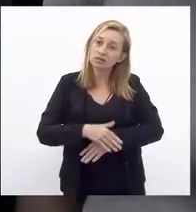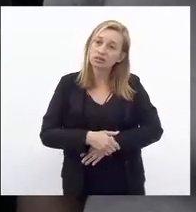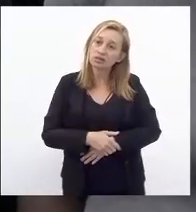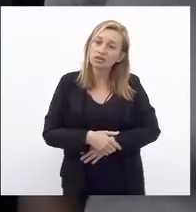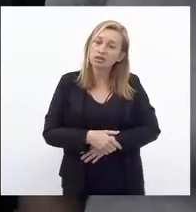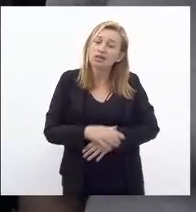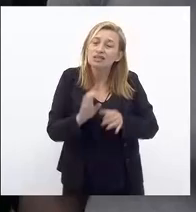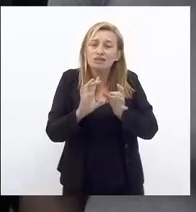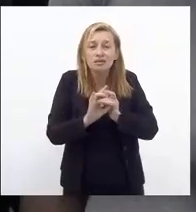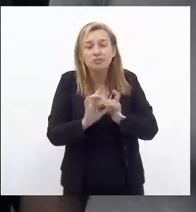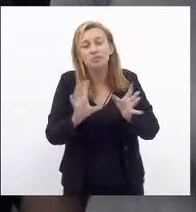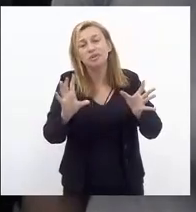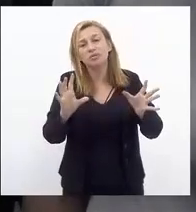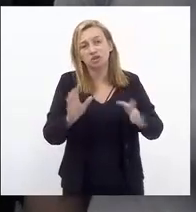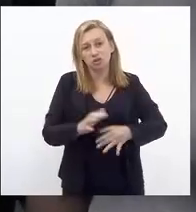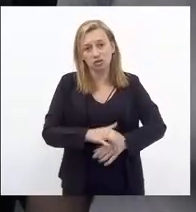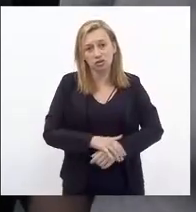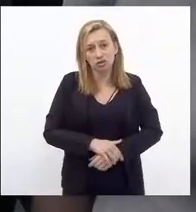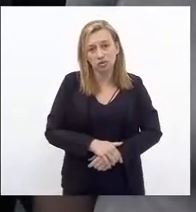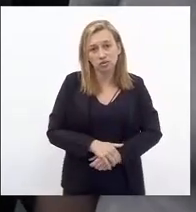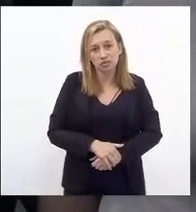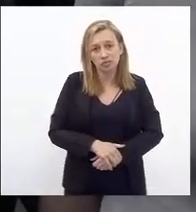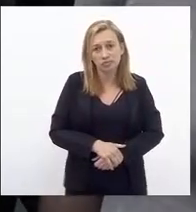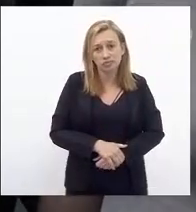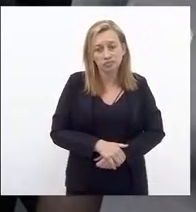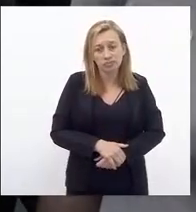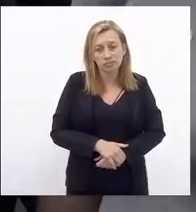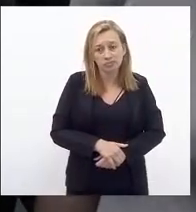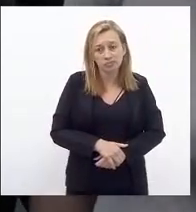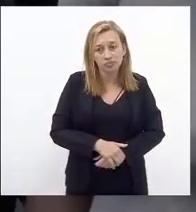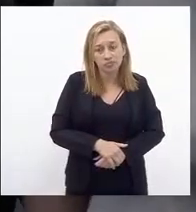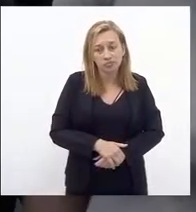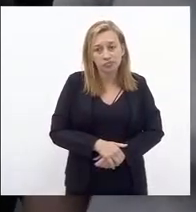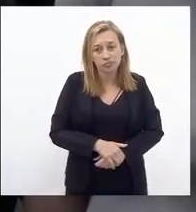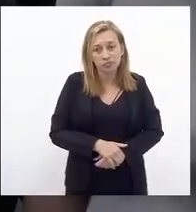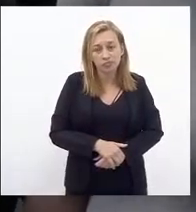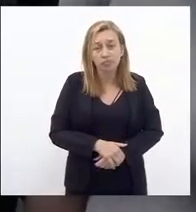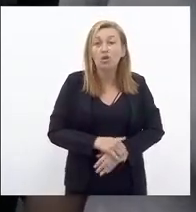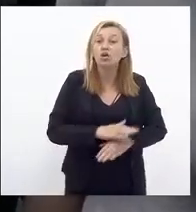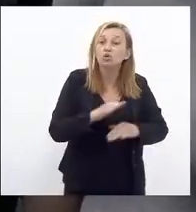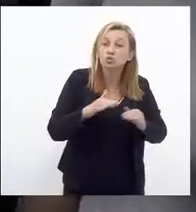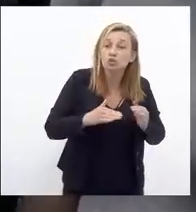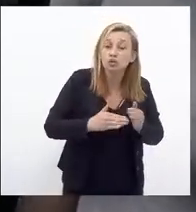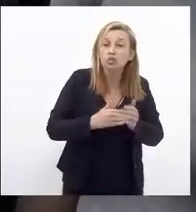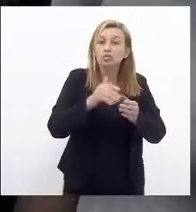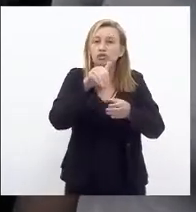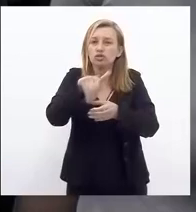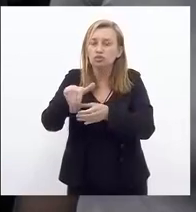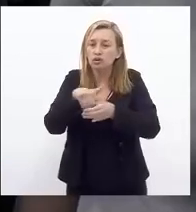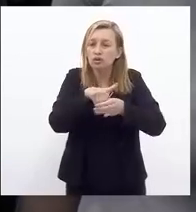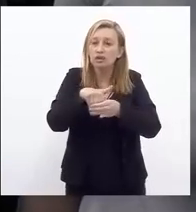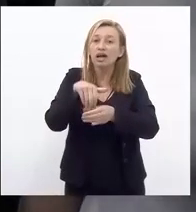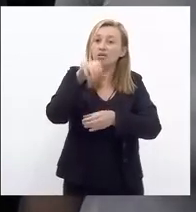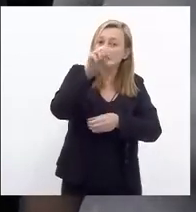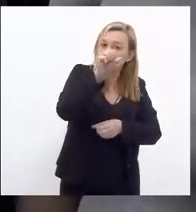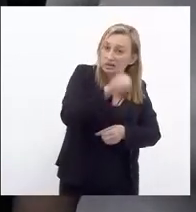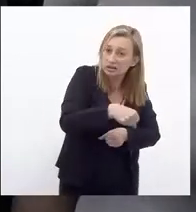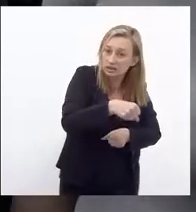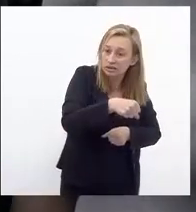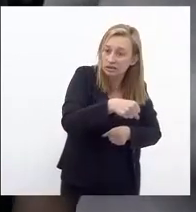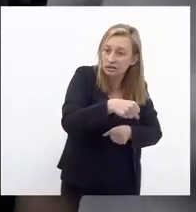e permitir que né aqueles que votaram sim